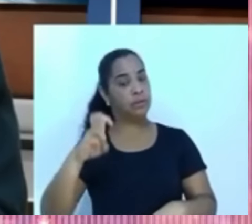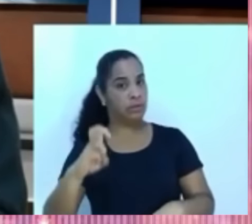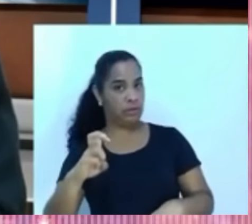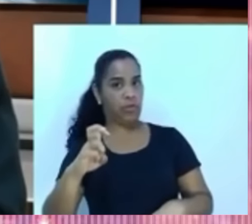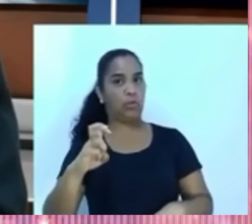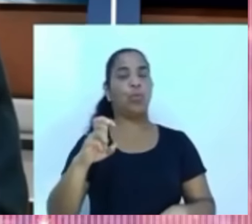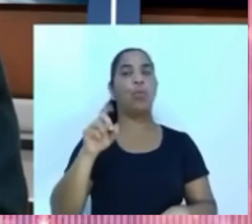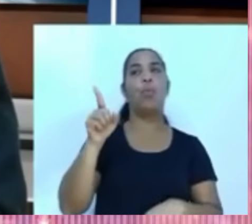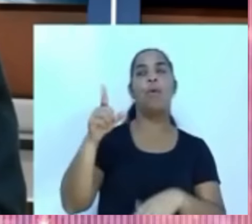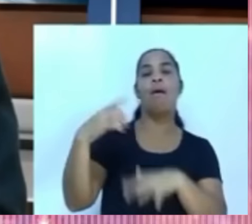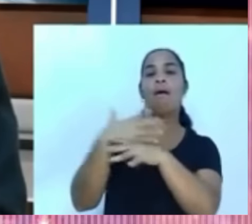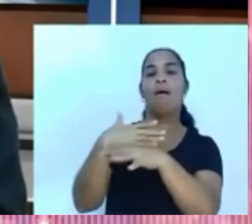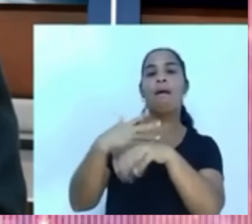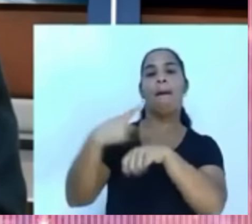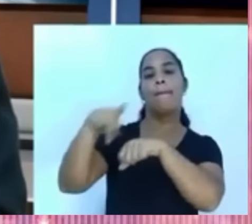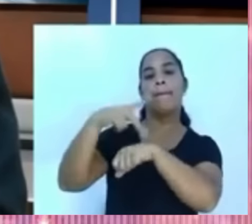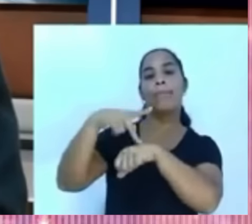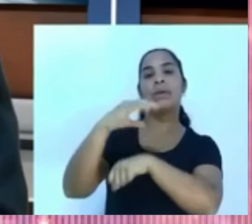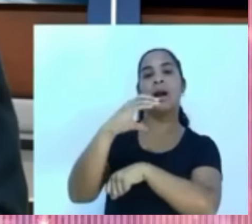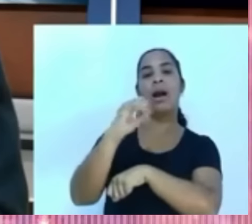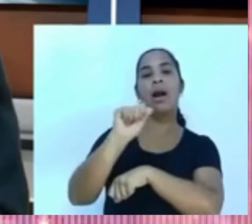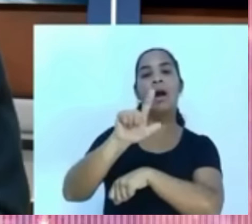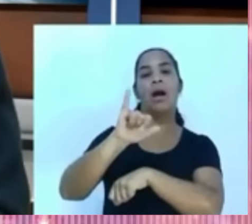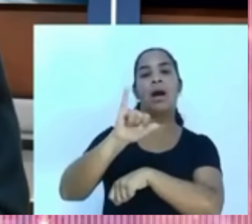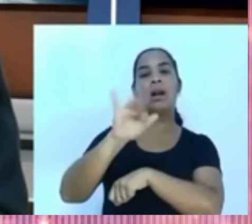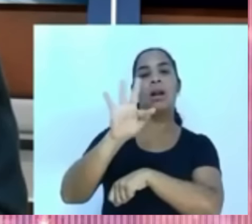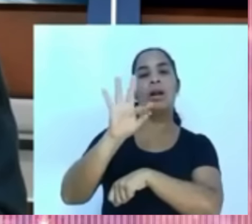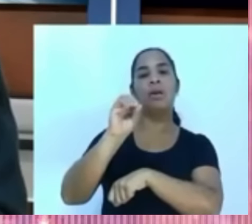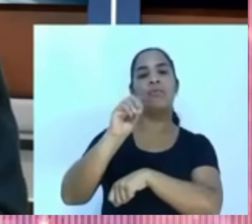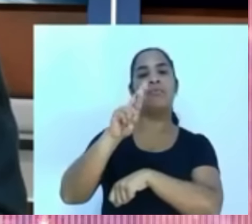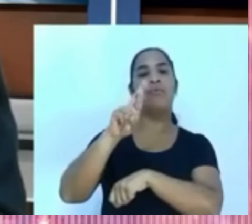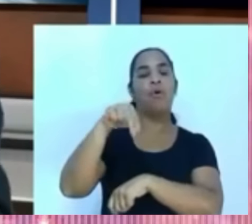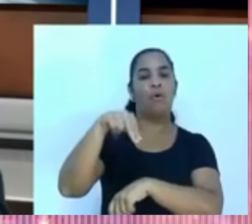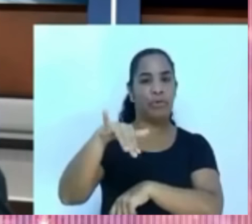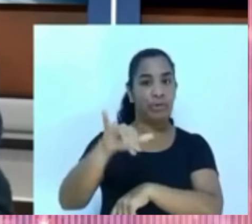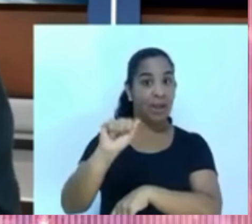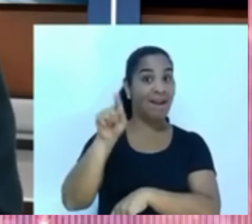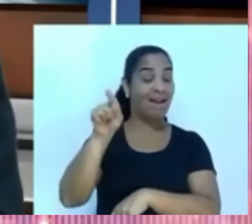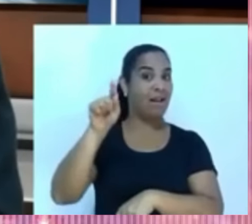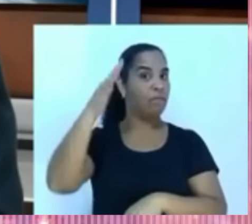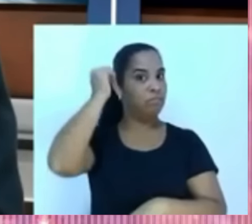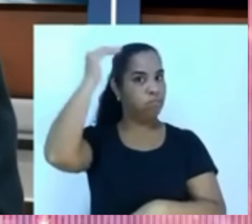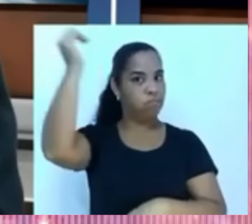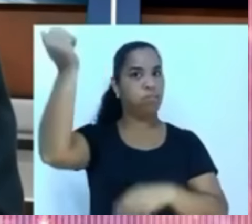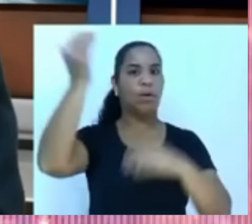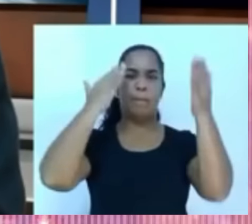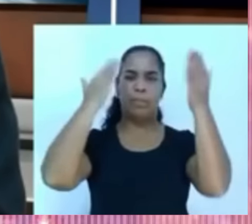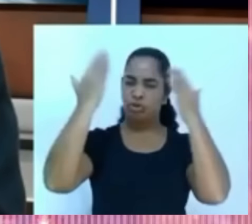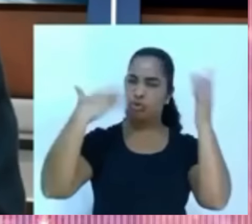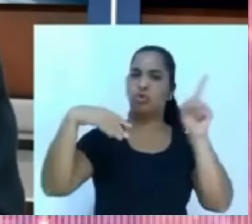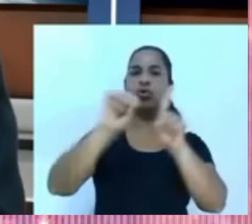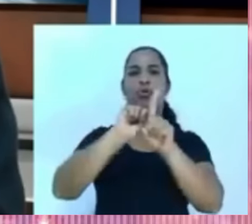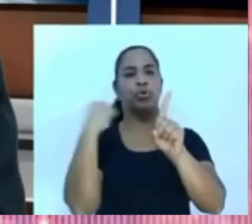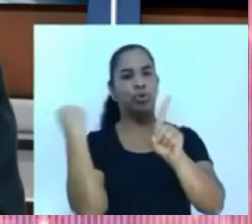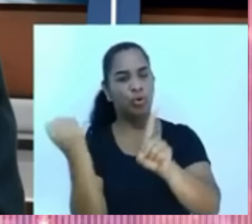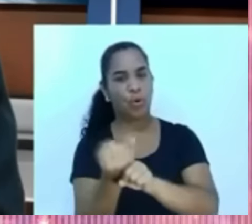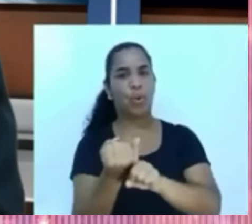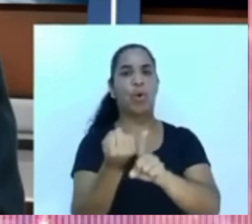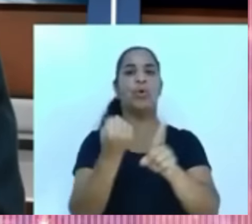Califórnia os eminentes mestres de Psicologia de sociologia de Psiquiatria e de